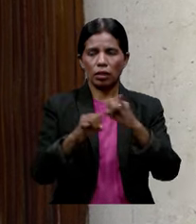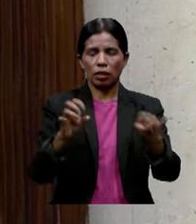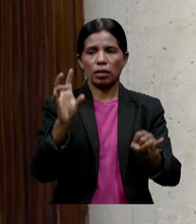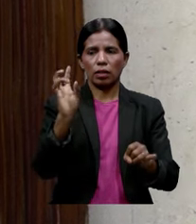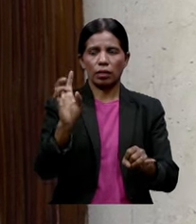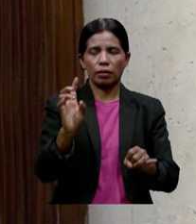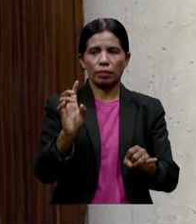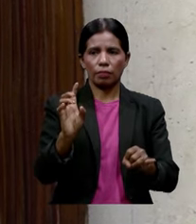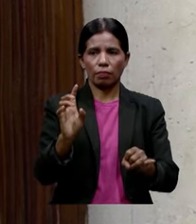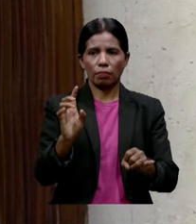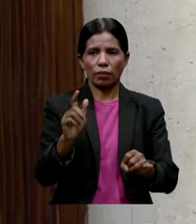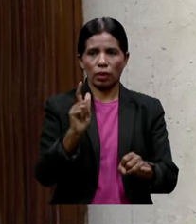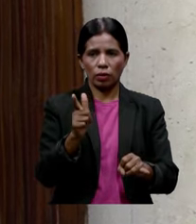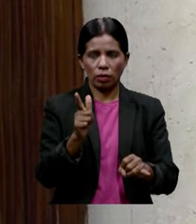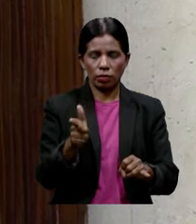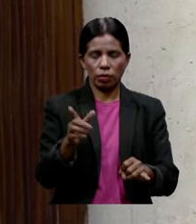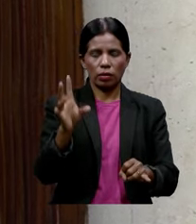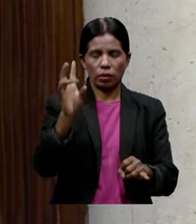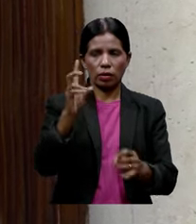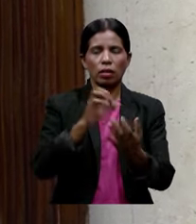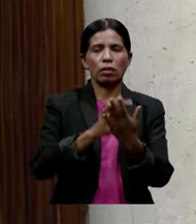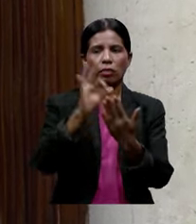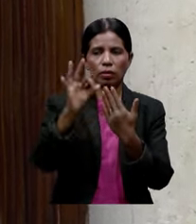17, 27 de fevereiro de